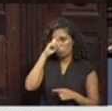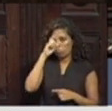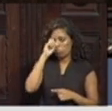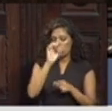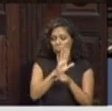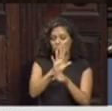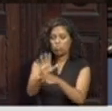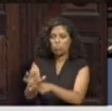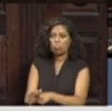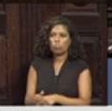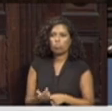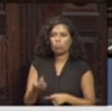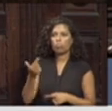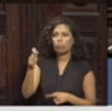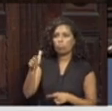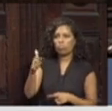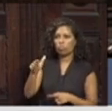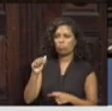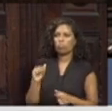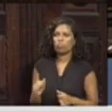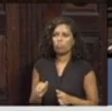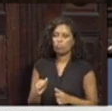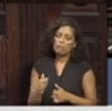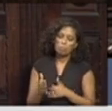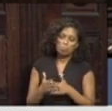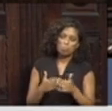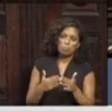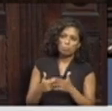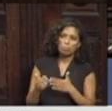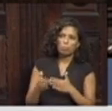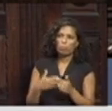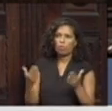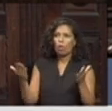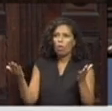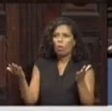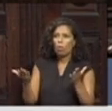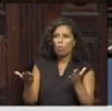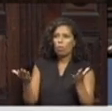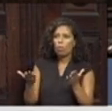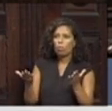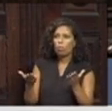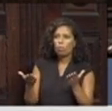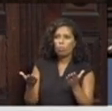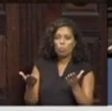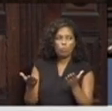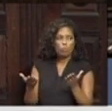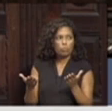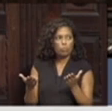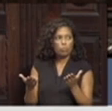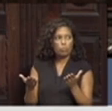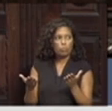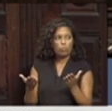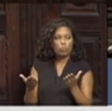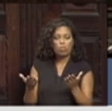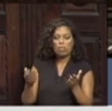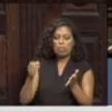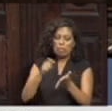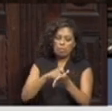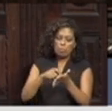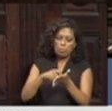a participação da filantropia, numa vez que ele coloca que não pode